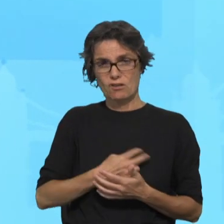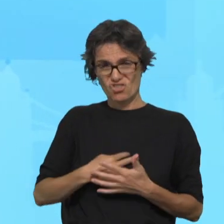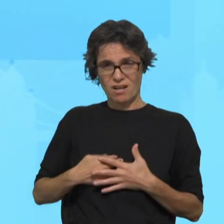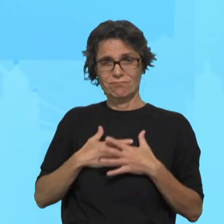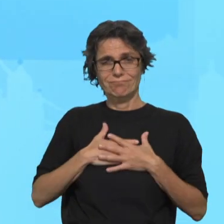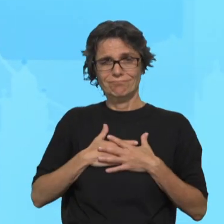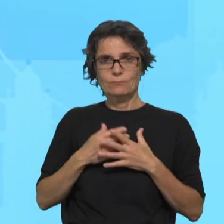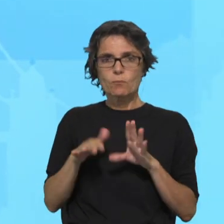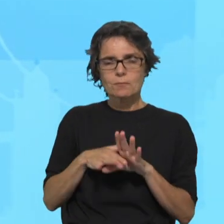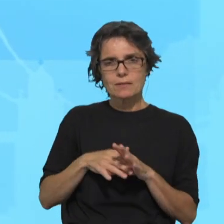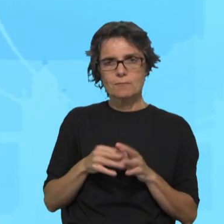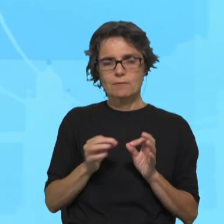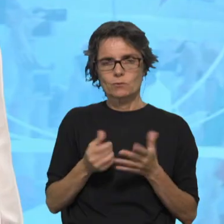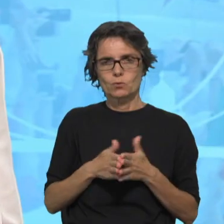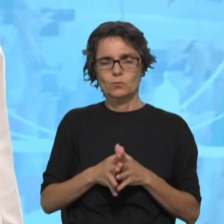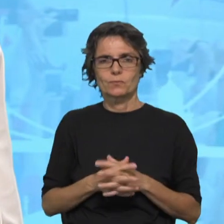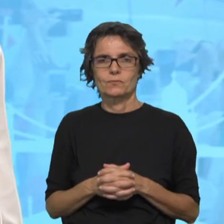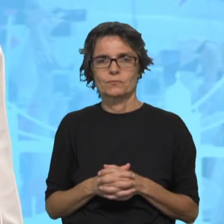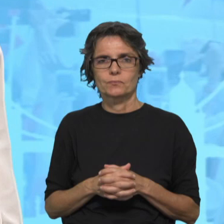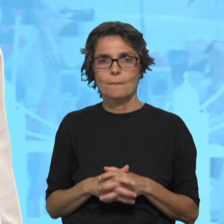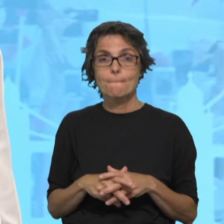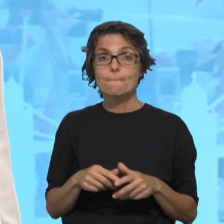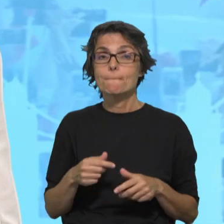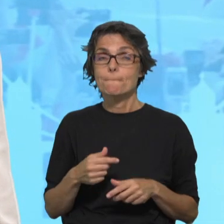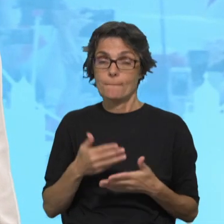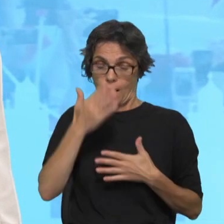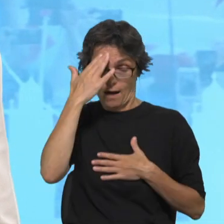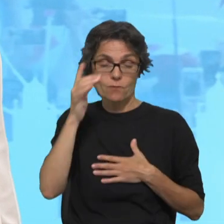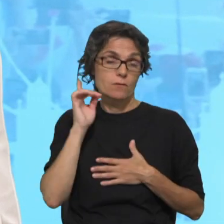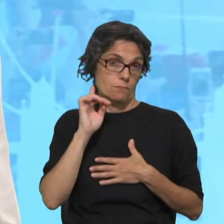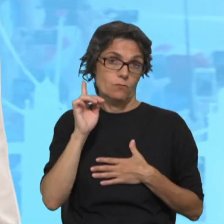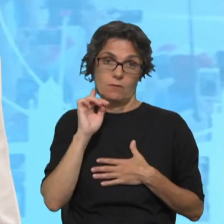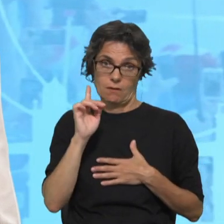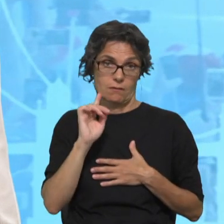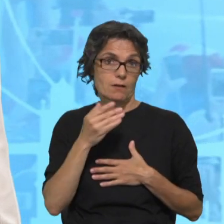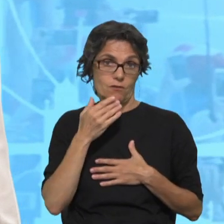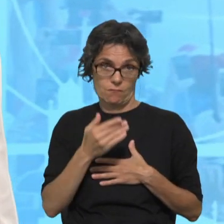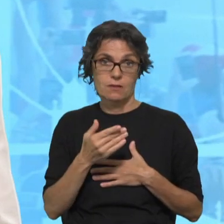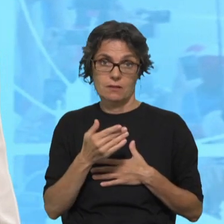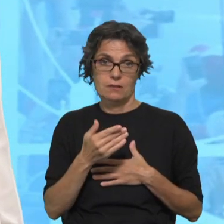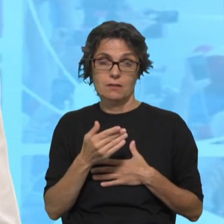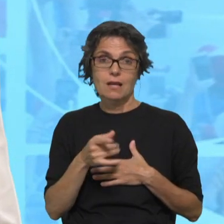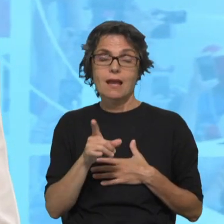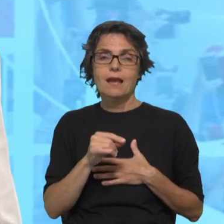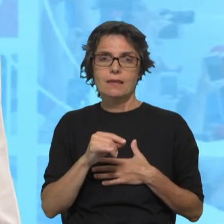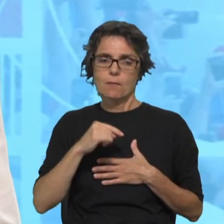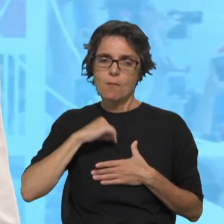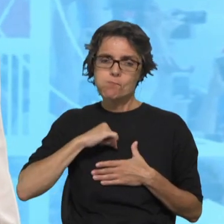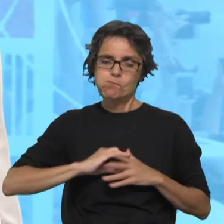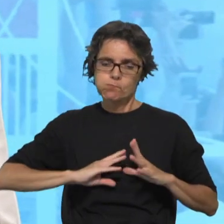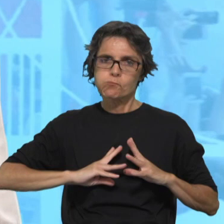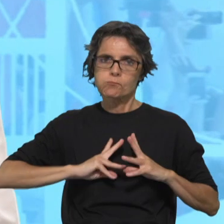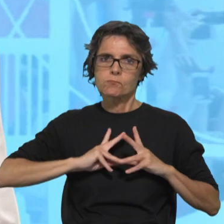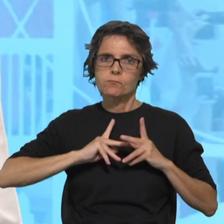ao participar nessas iniciativas? Sim, eu acho que é muito importante termos essa experiência e esse crescimento pessoal